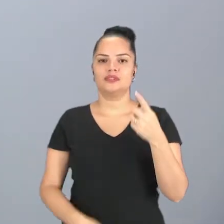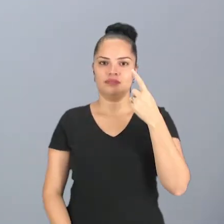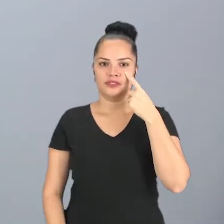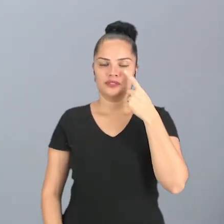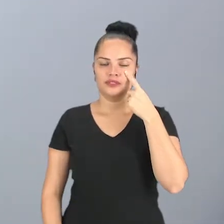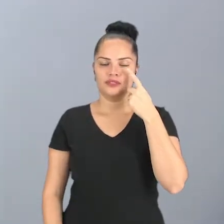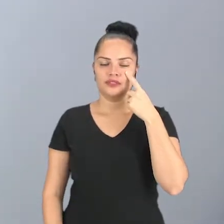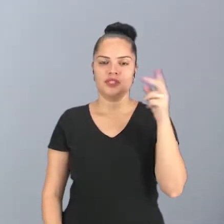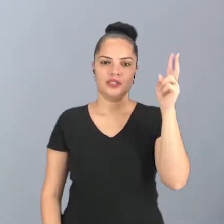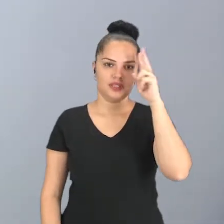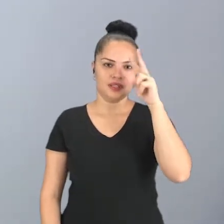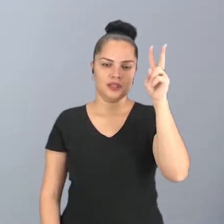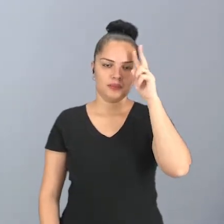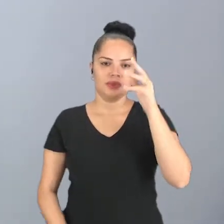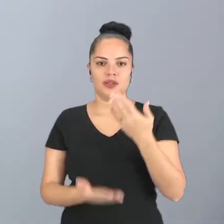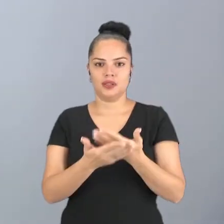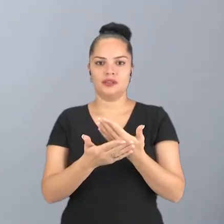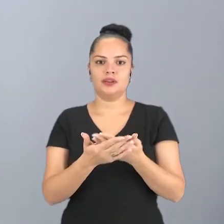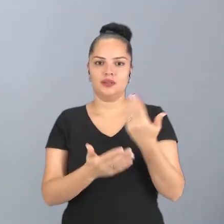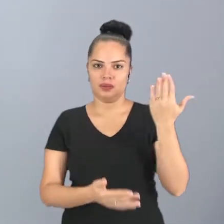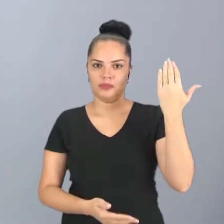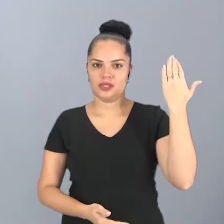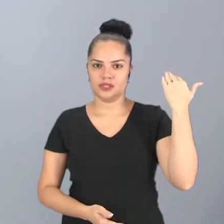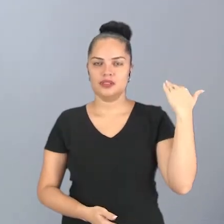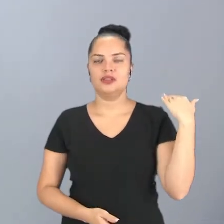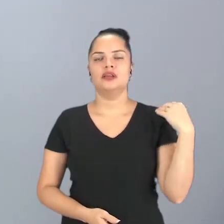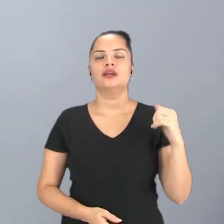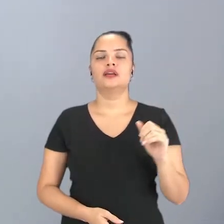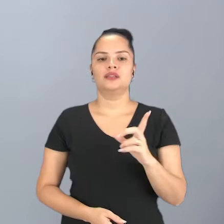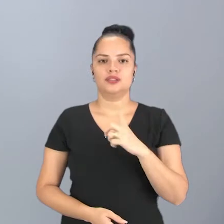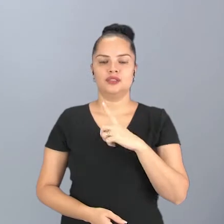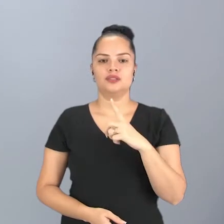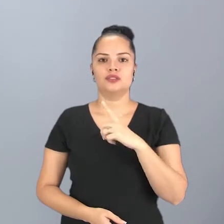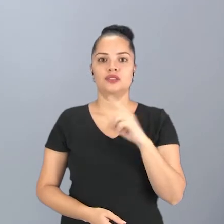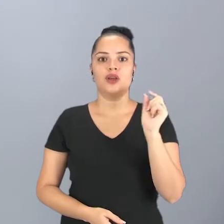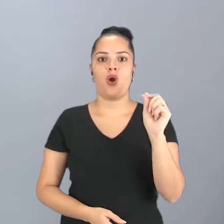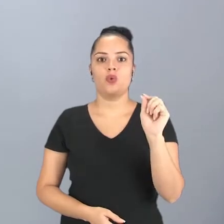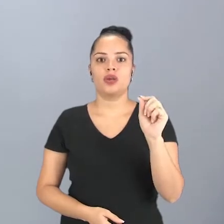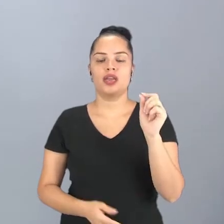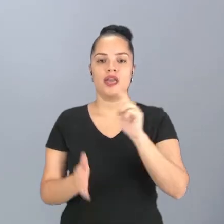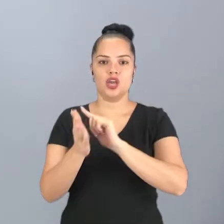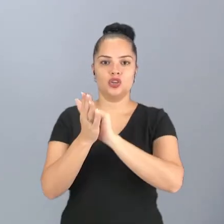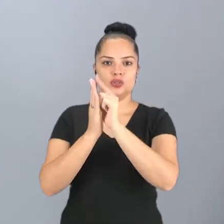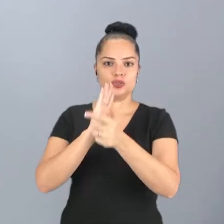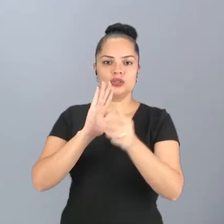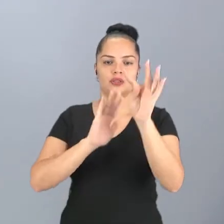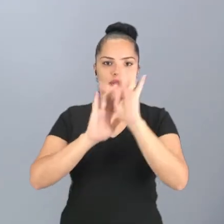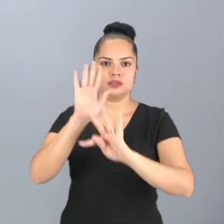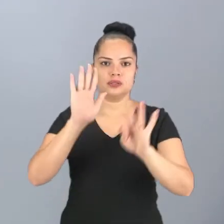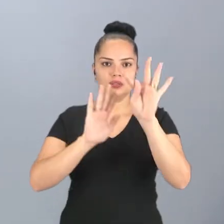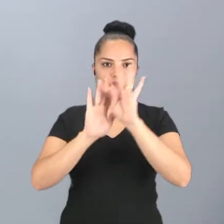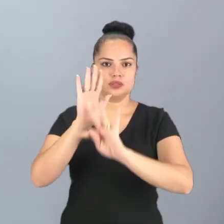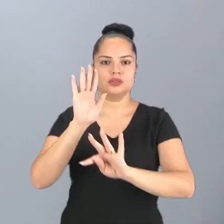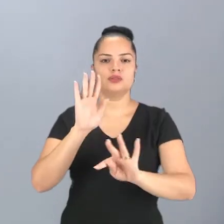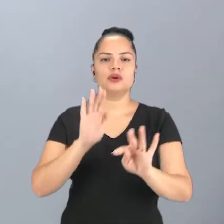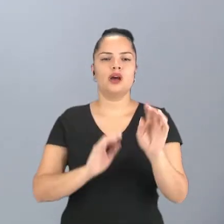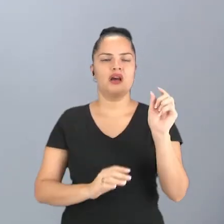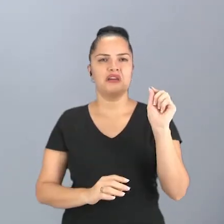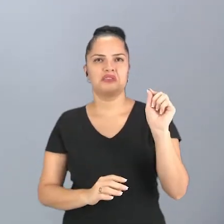vamos lá, vamos relembrar aí que ao longo das nossas aulas, nós aí vimos vários gêneros textuais, como